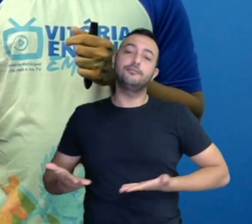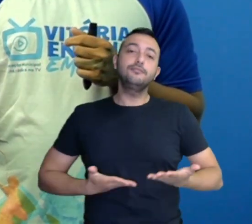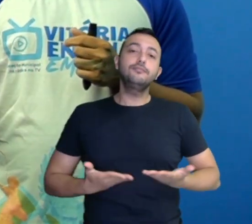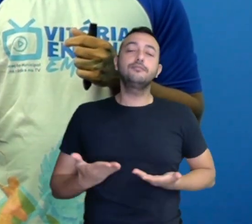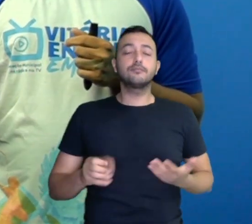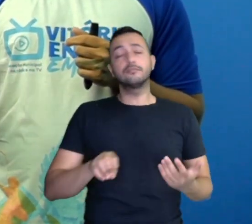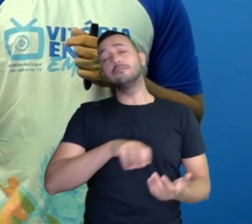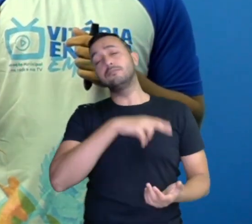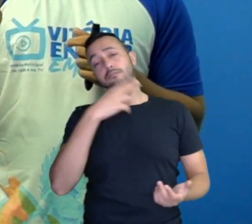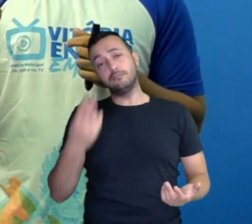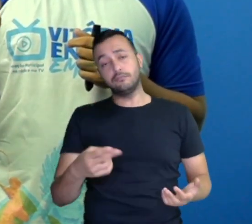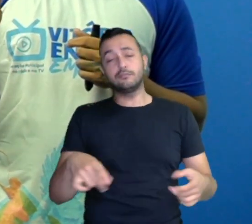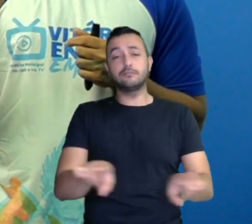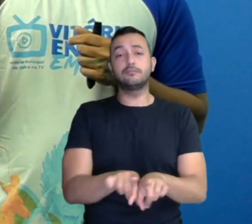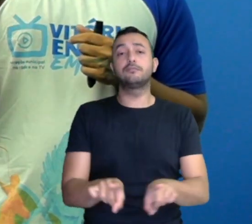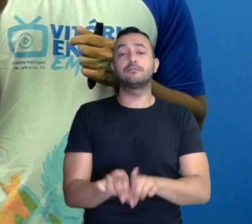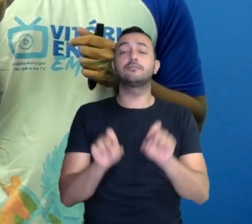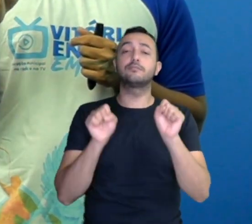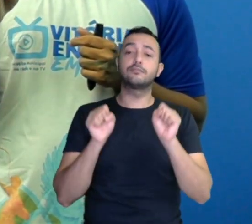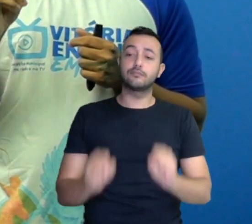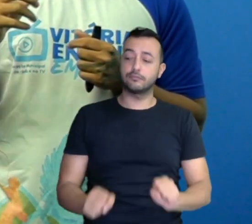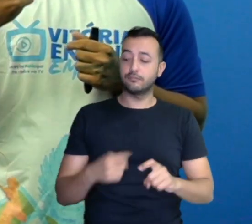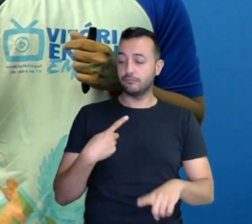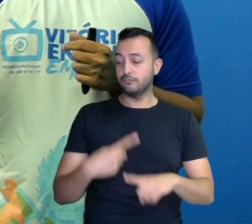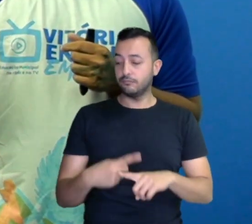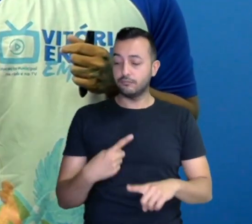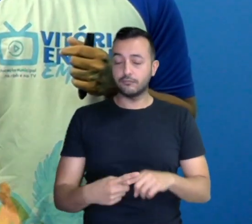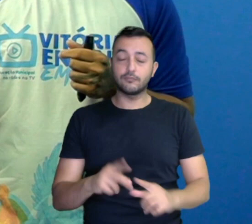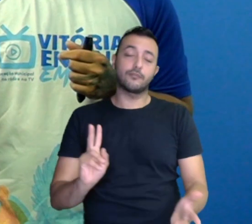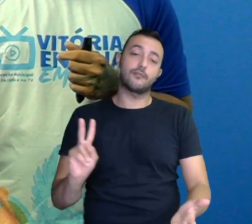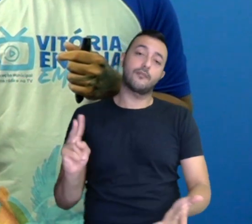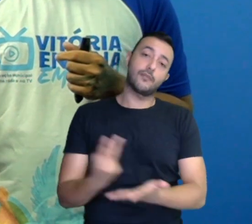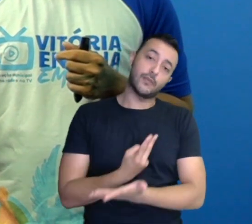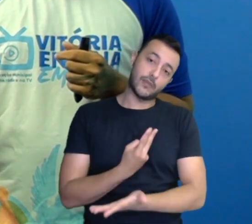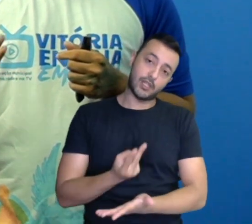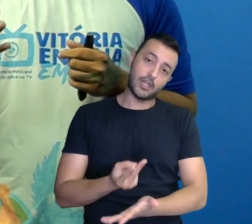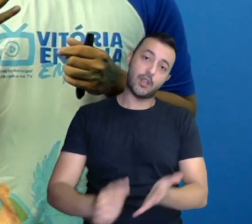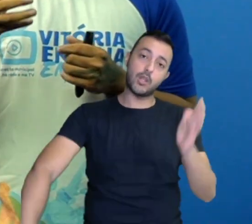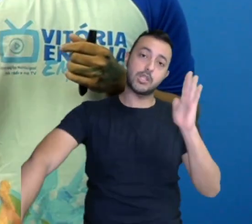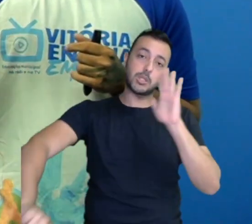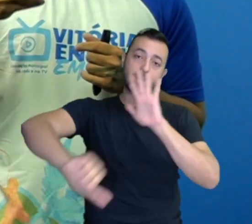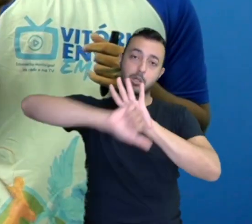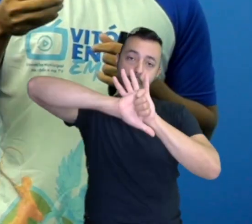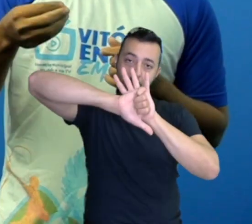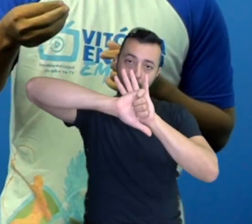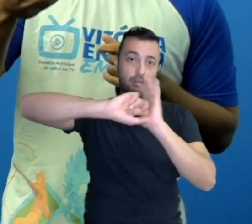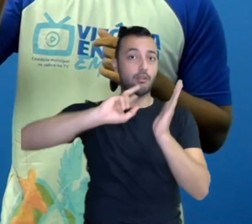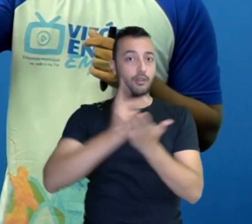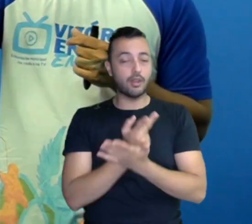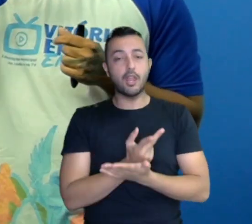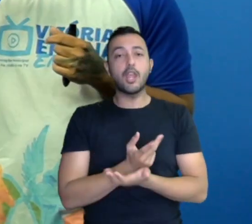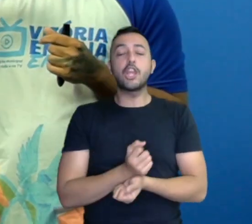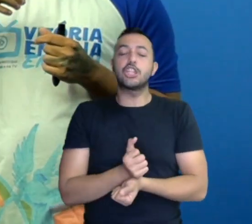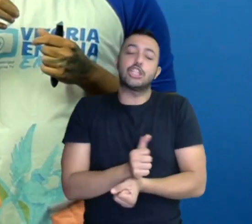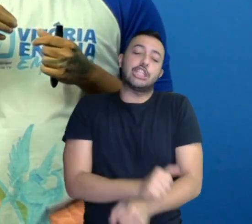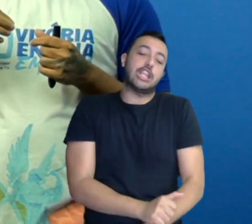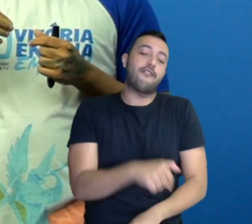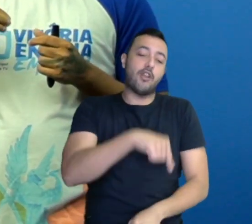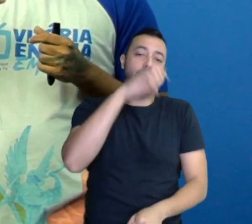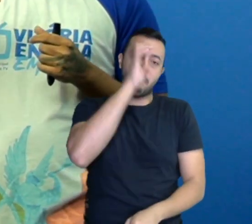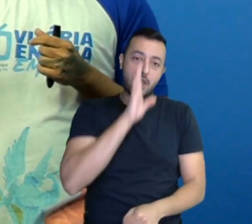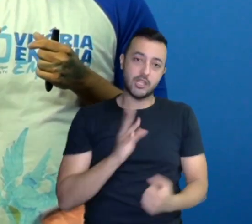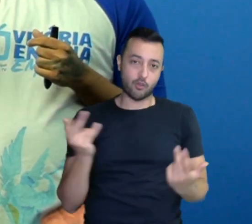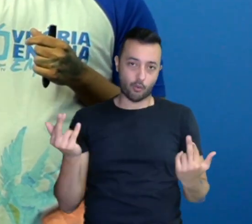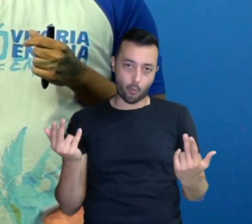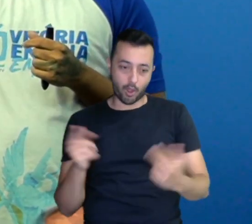ou, né, também poderia ser porque tinha cometido determinado crime. Não era uma escravidão como a gente conheceu aqui no